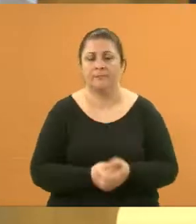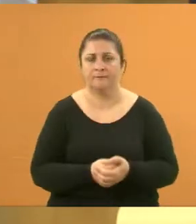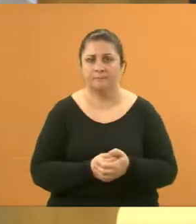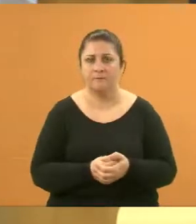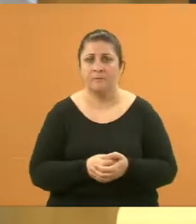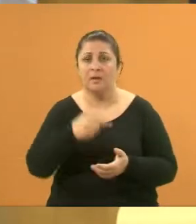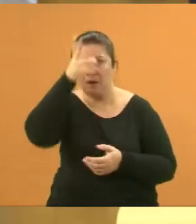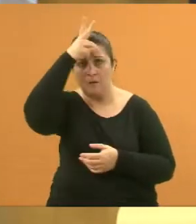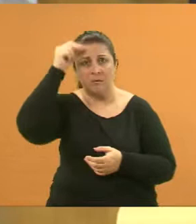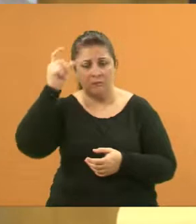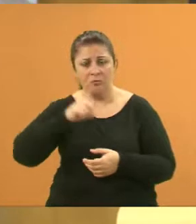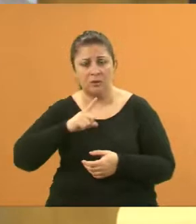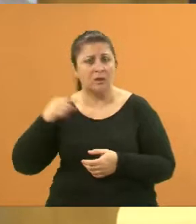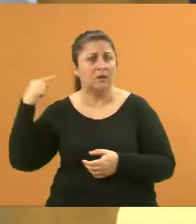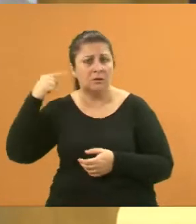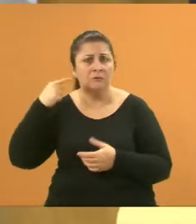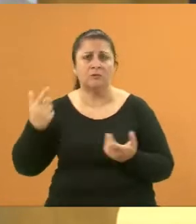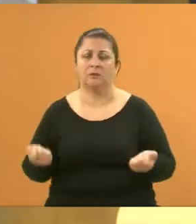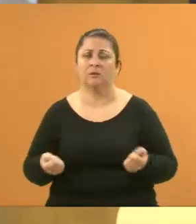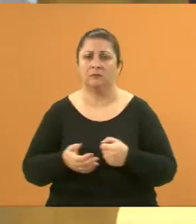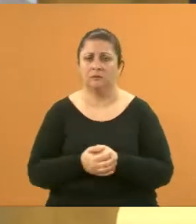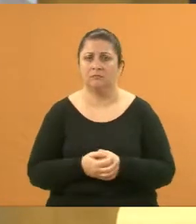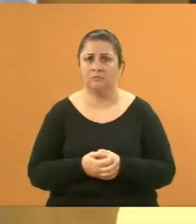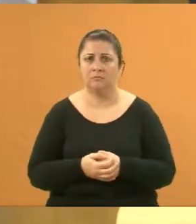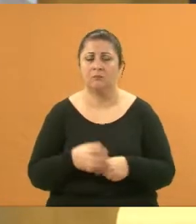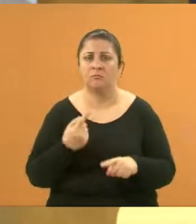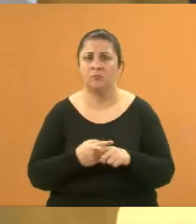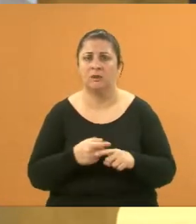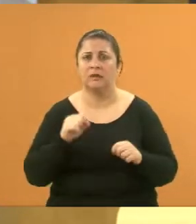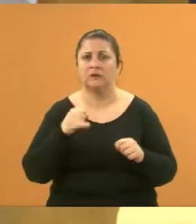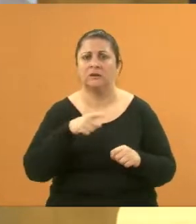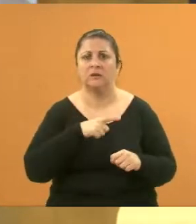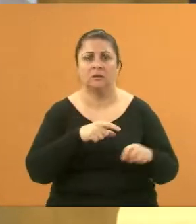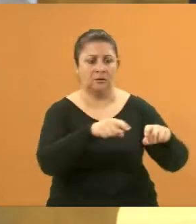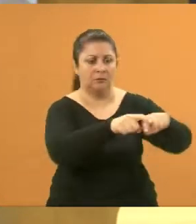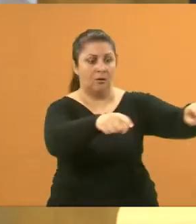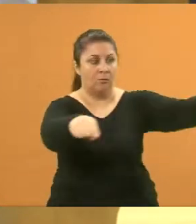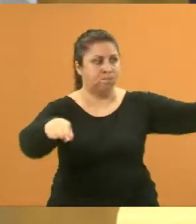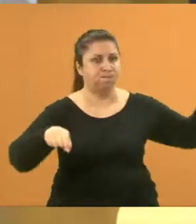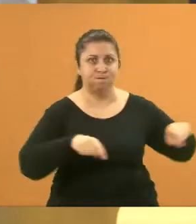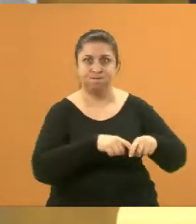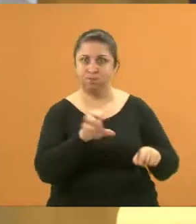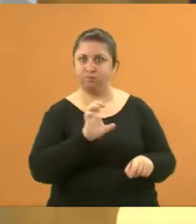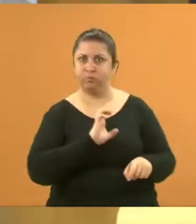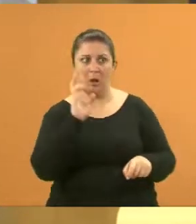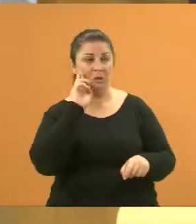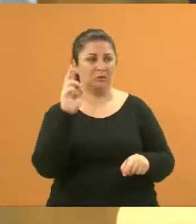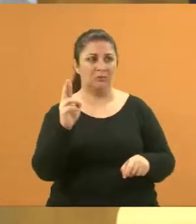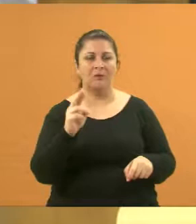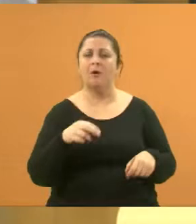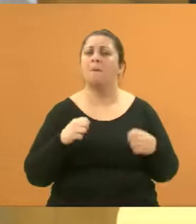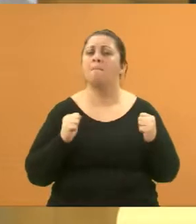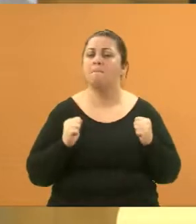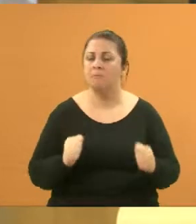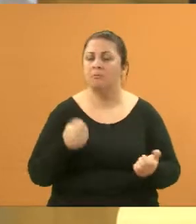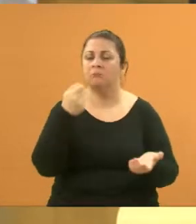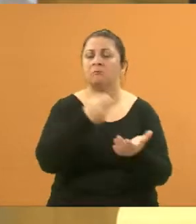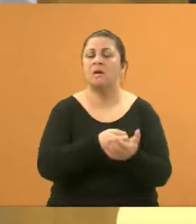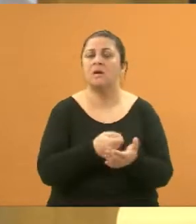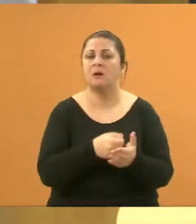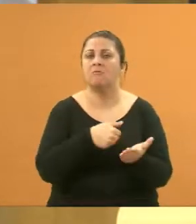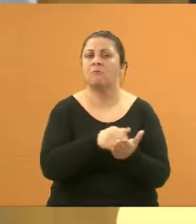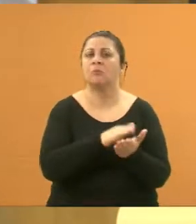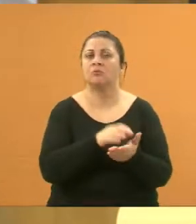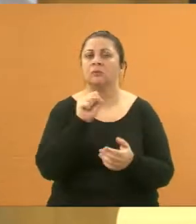corpo jurídico, tem que executar, porque quem tem grandes glebas, quem tem grandes terrenos, tem condições de pagar, e isso